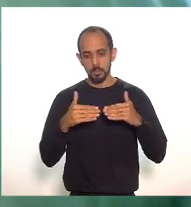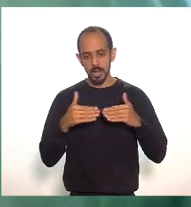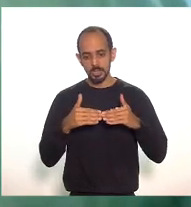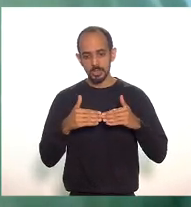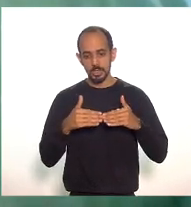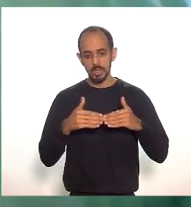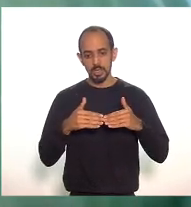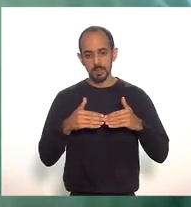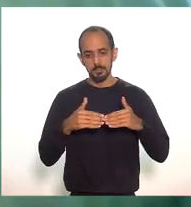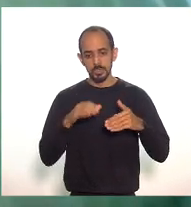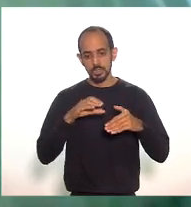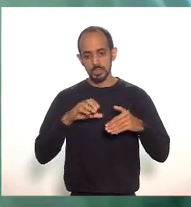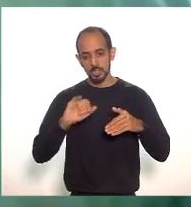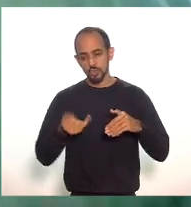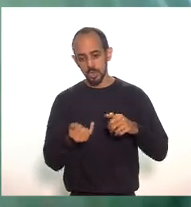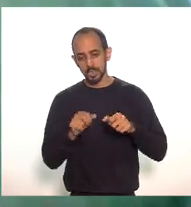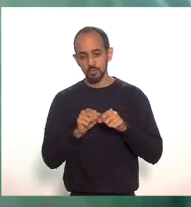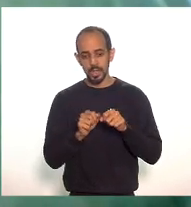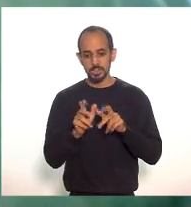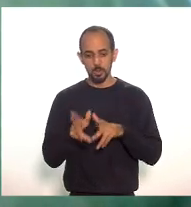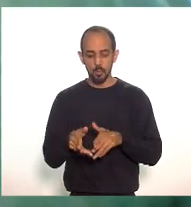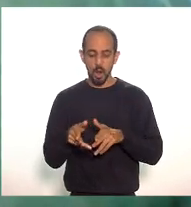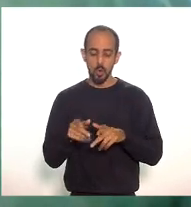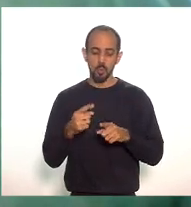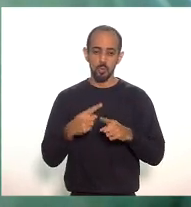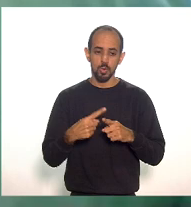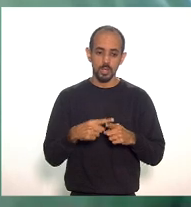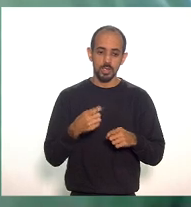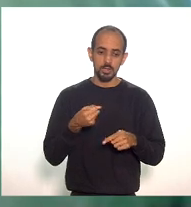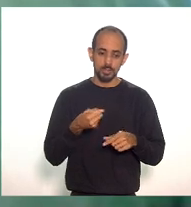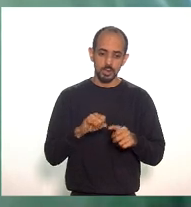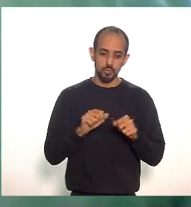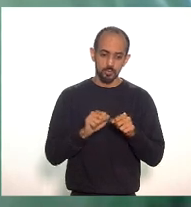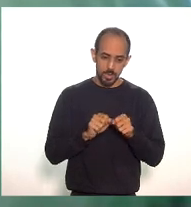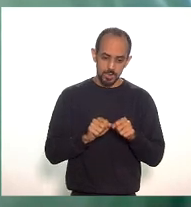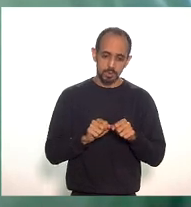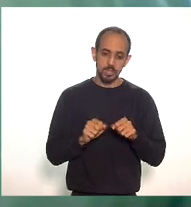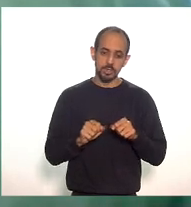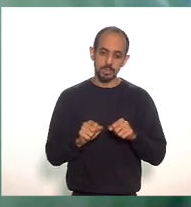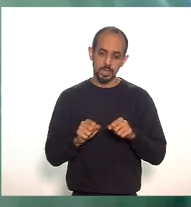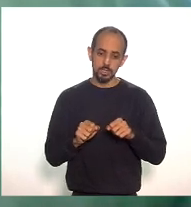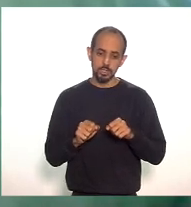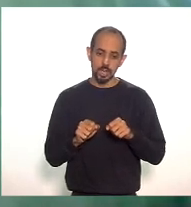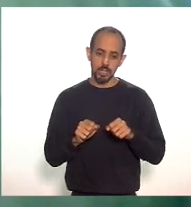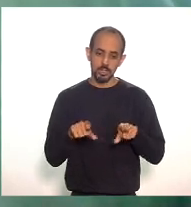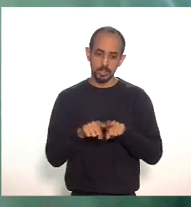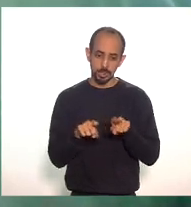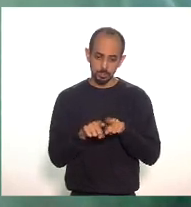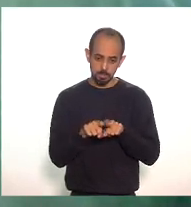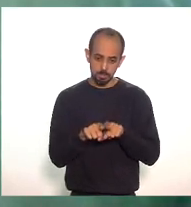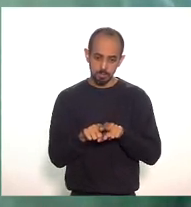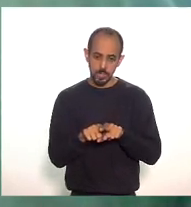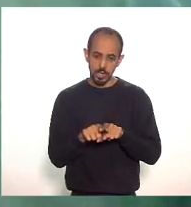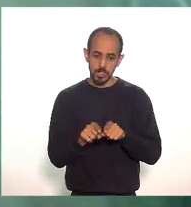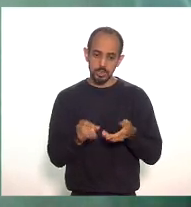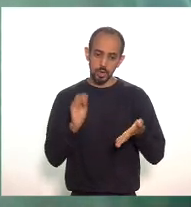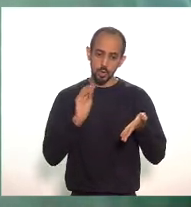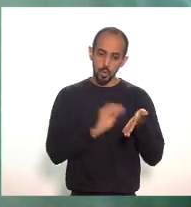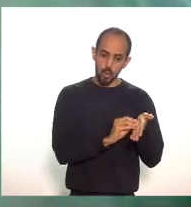com esse projeto ou seja se faz com que ele seja em algum